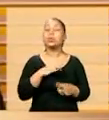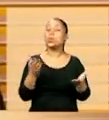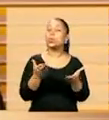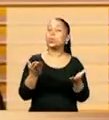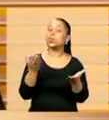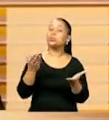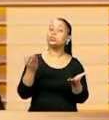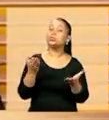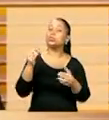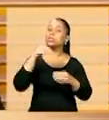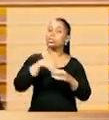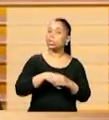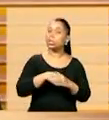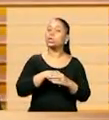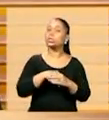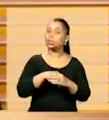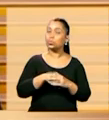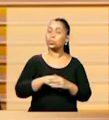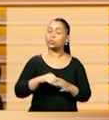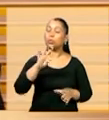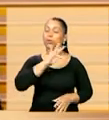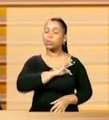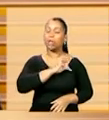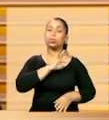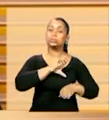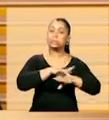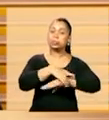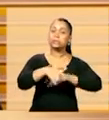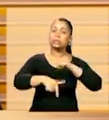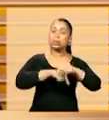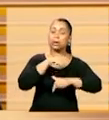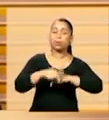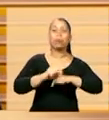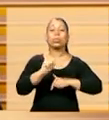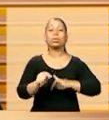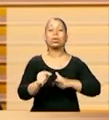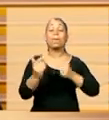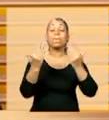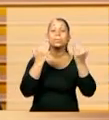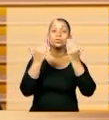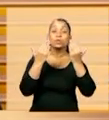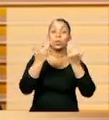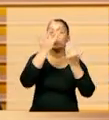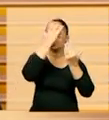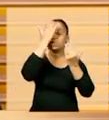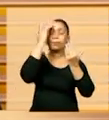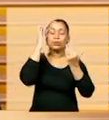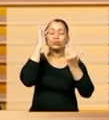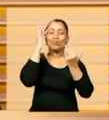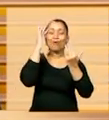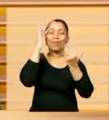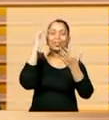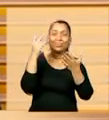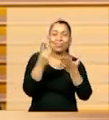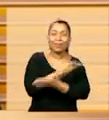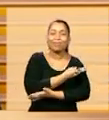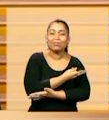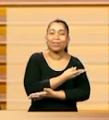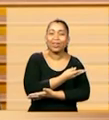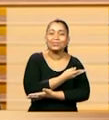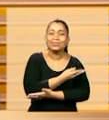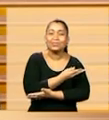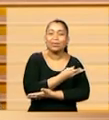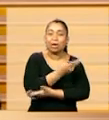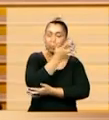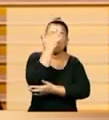hoje em dia, dentro desse universo do técnico de segurança do trabalho, o psicológico do trabalhador que se acidenta, que às vezes